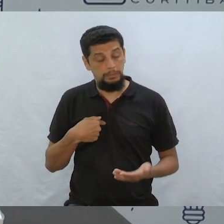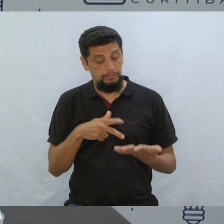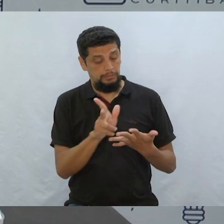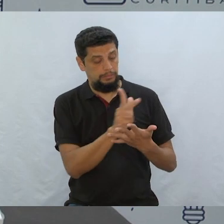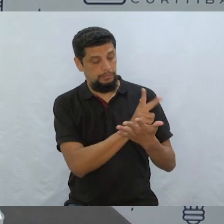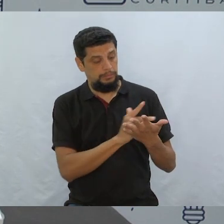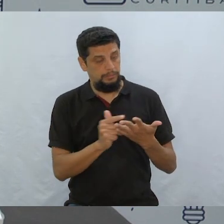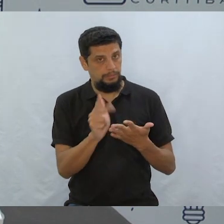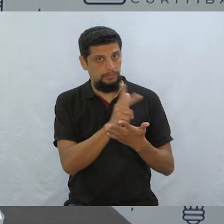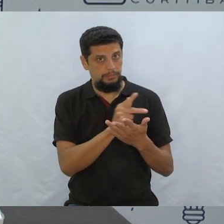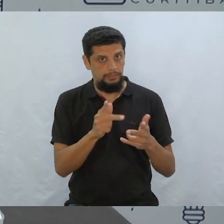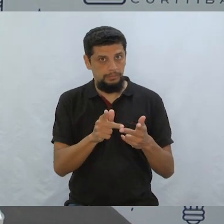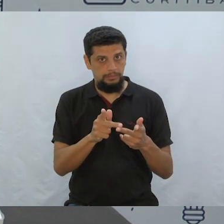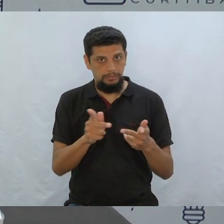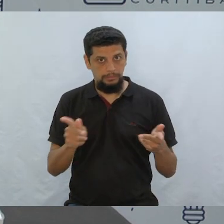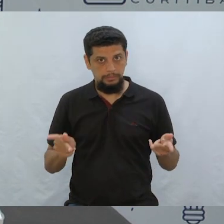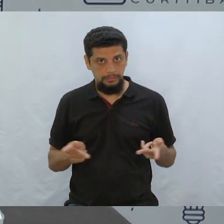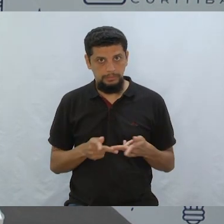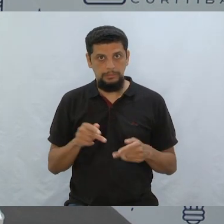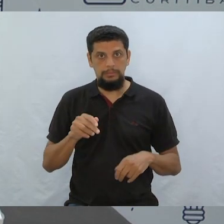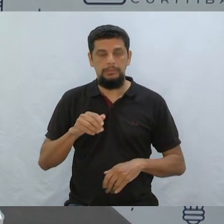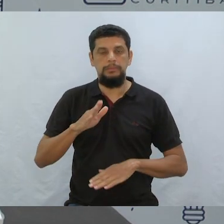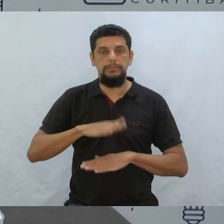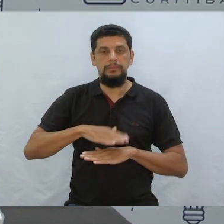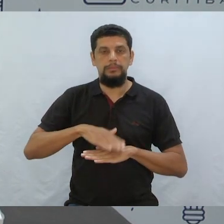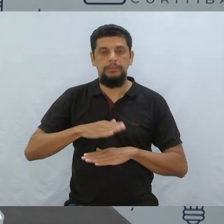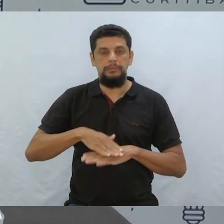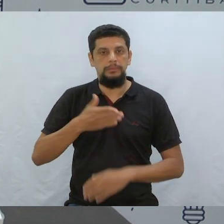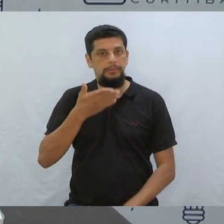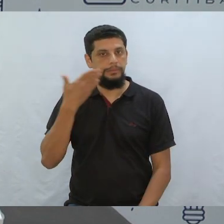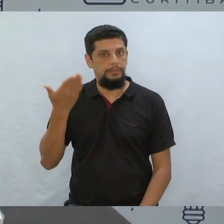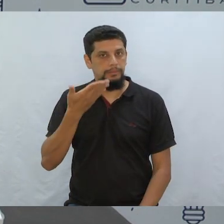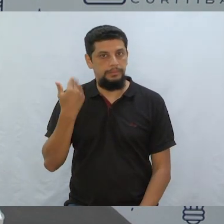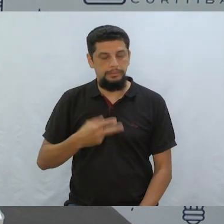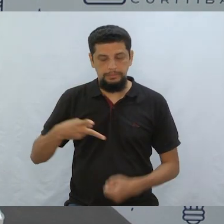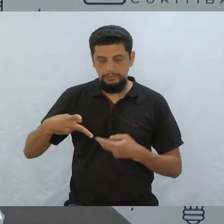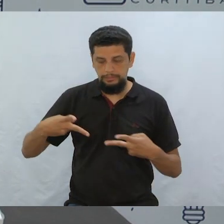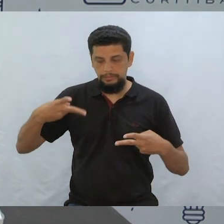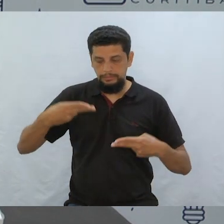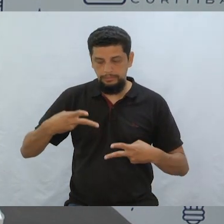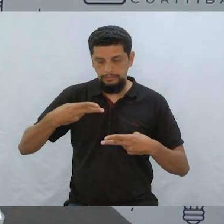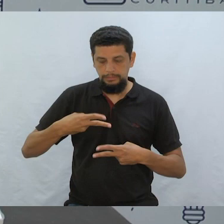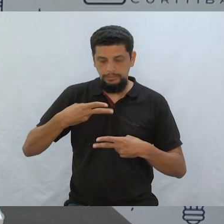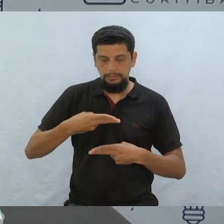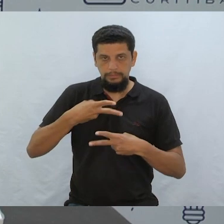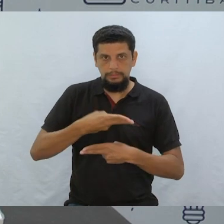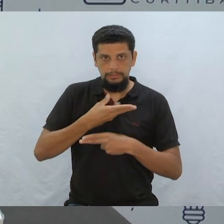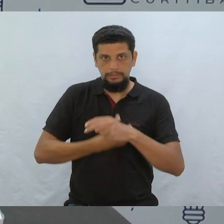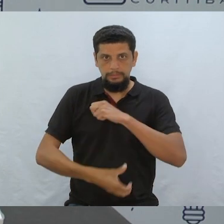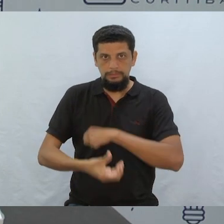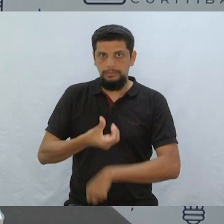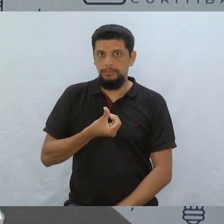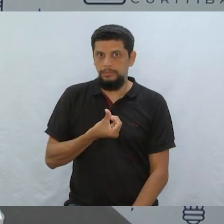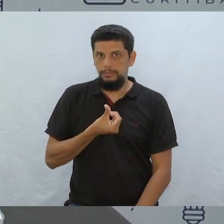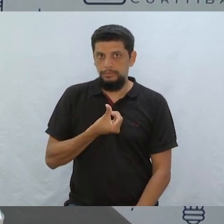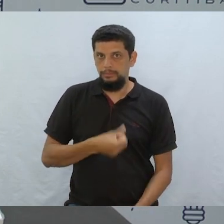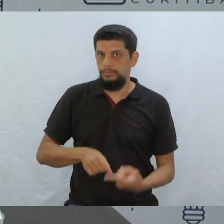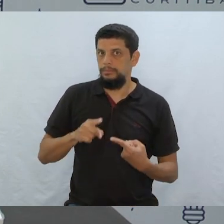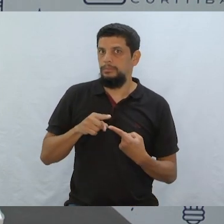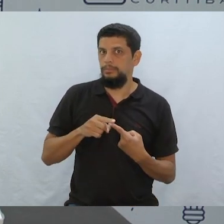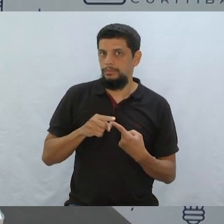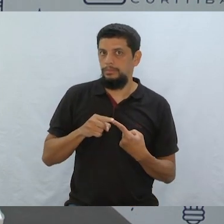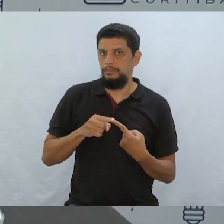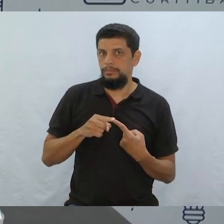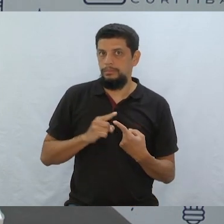os pedaços de pizza para ficar mais fácil, né? Então, eu recortei lá em 6 pedaços, tá? Então, olhem aqui, ó.